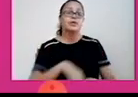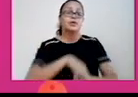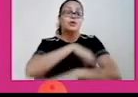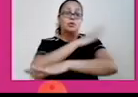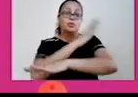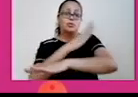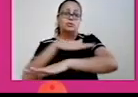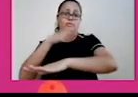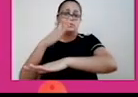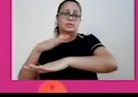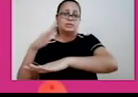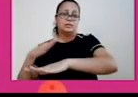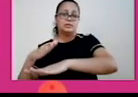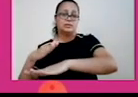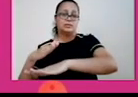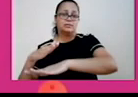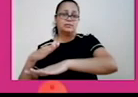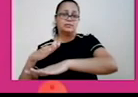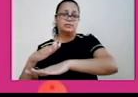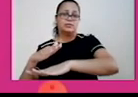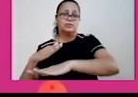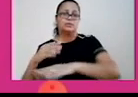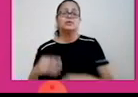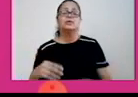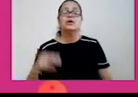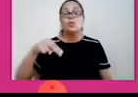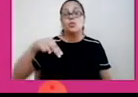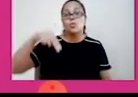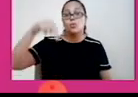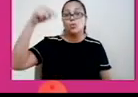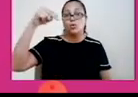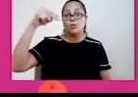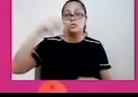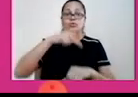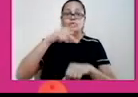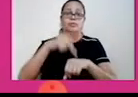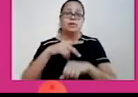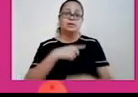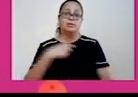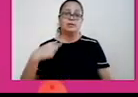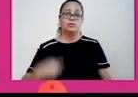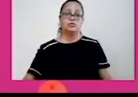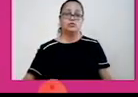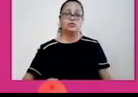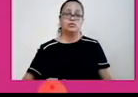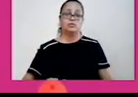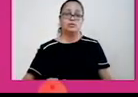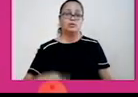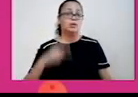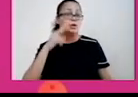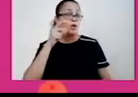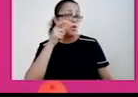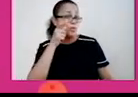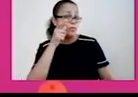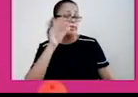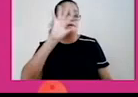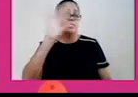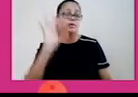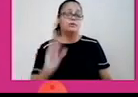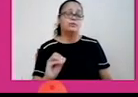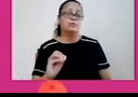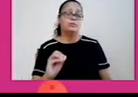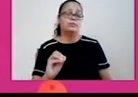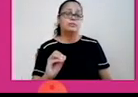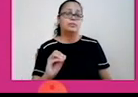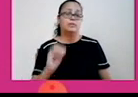de Taklamakan e de Gobi, situados no norte e noroeste da China, como a gente vê aqui no mapa, ó, observem só. Aqui está um deserto, aqui está